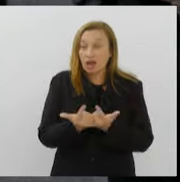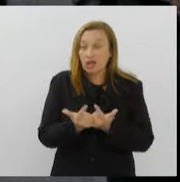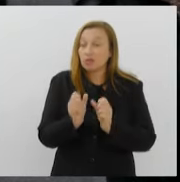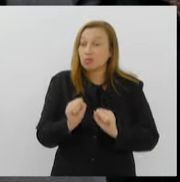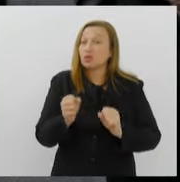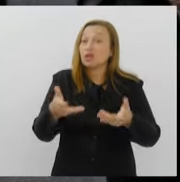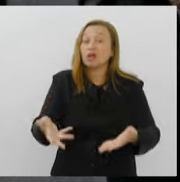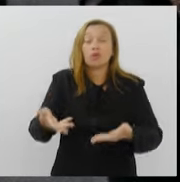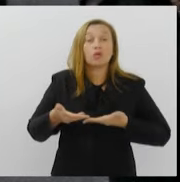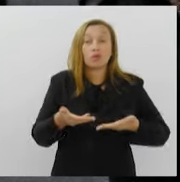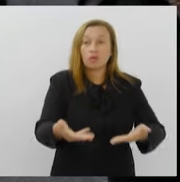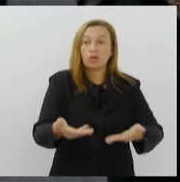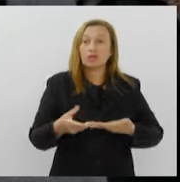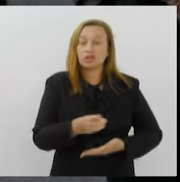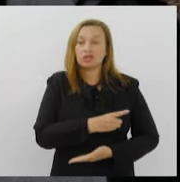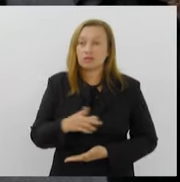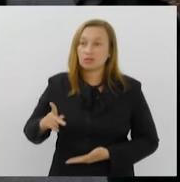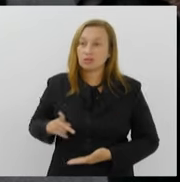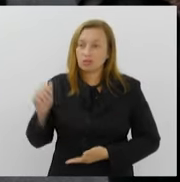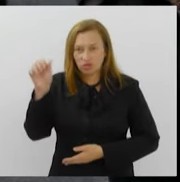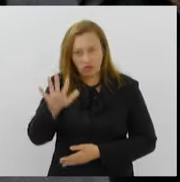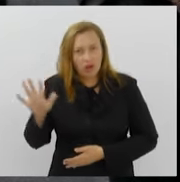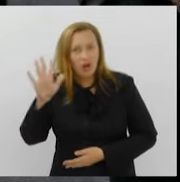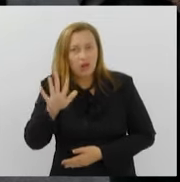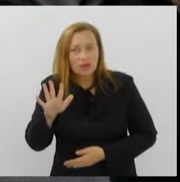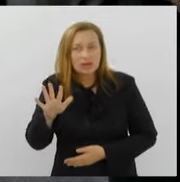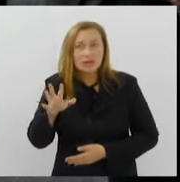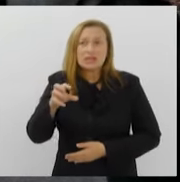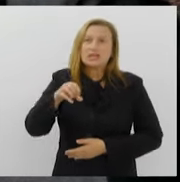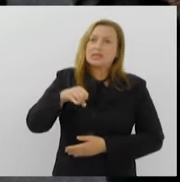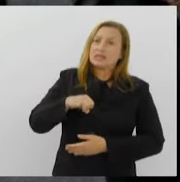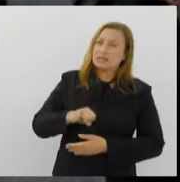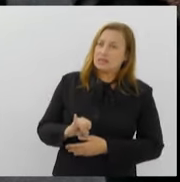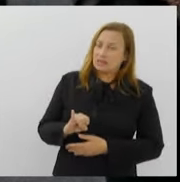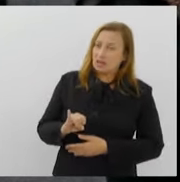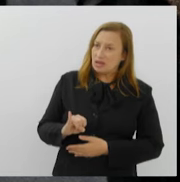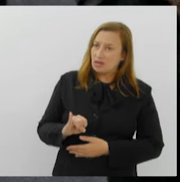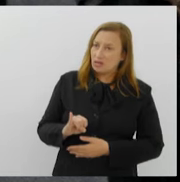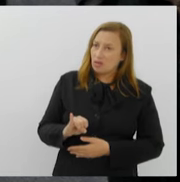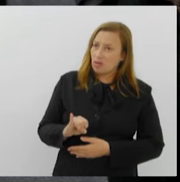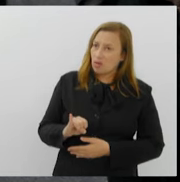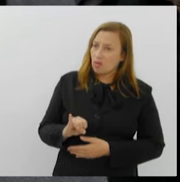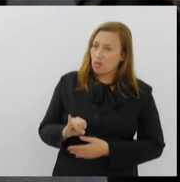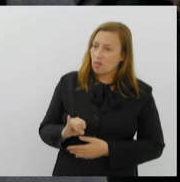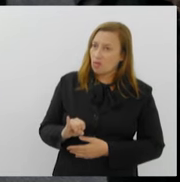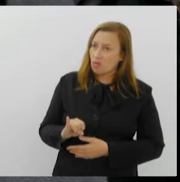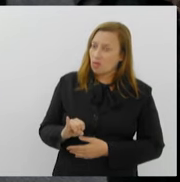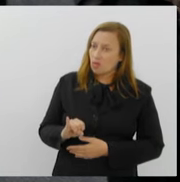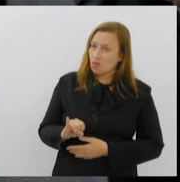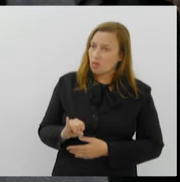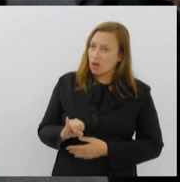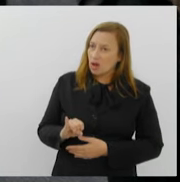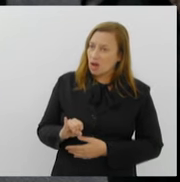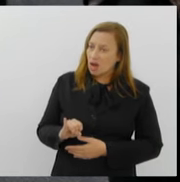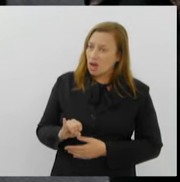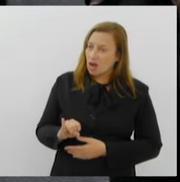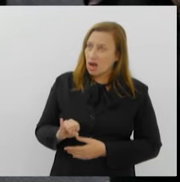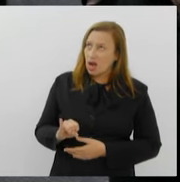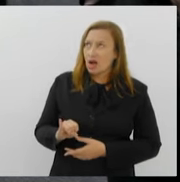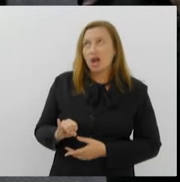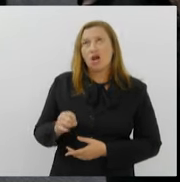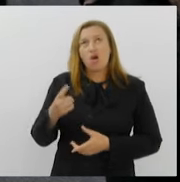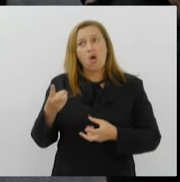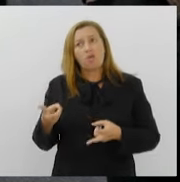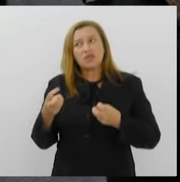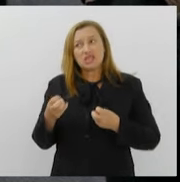convocar a Defensora Pública Geral. E se for levar para esse lado, para o lado de questionar se nós temos